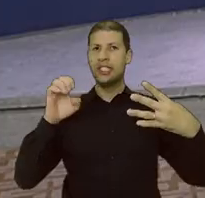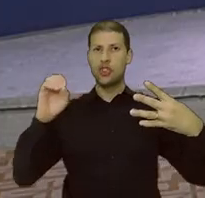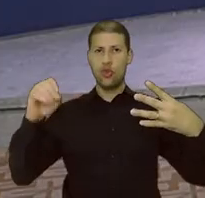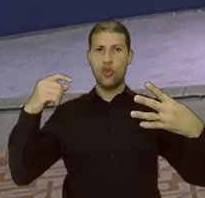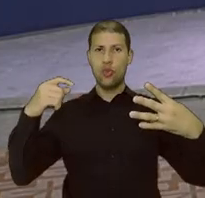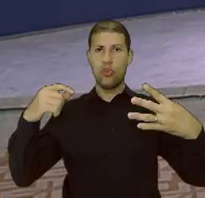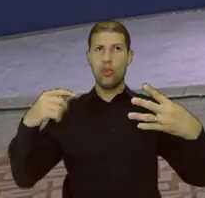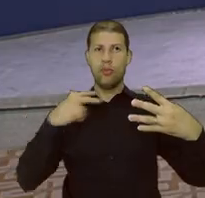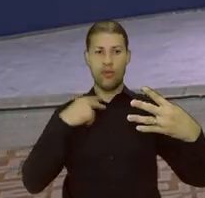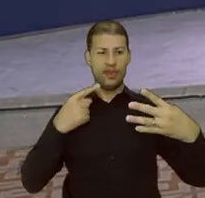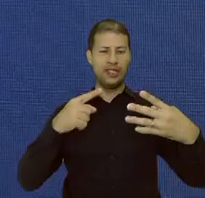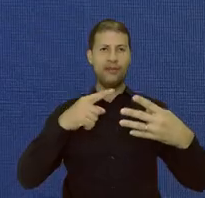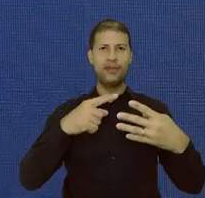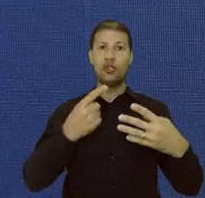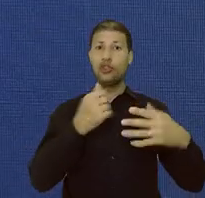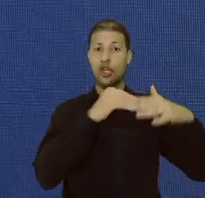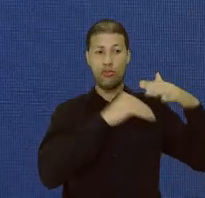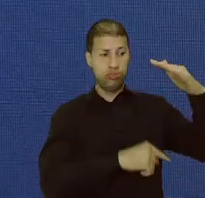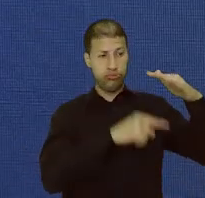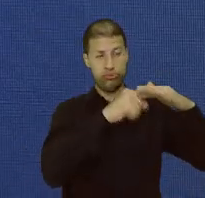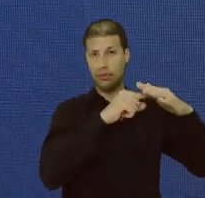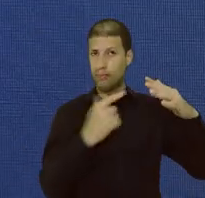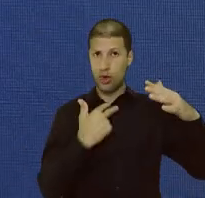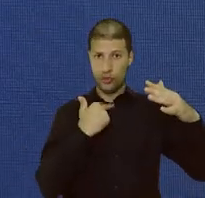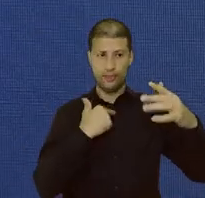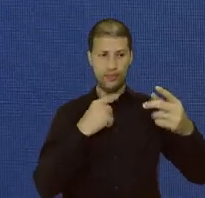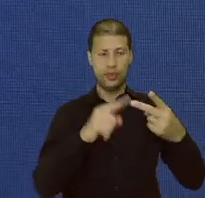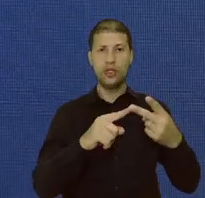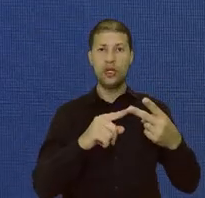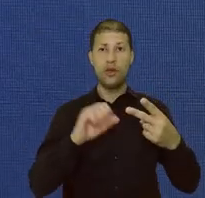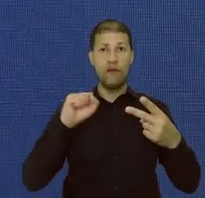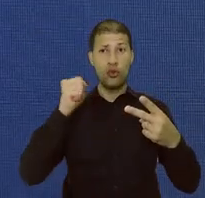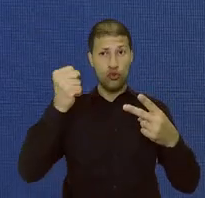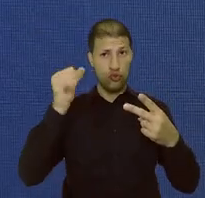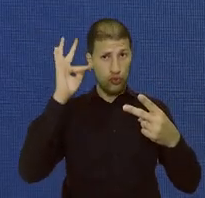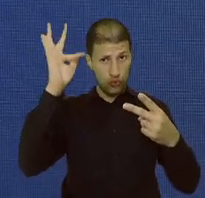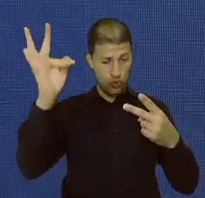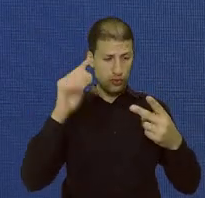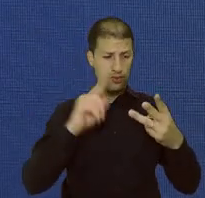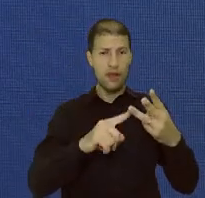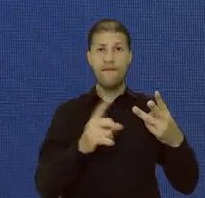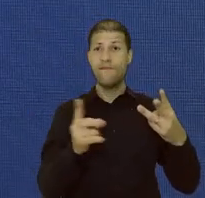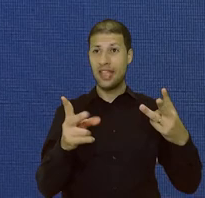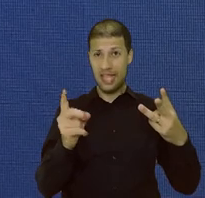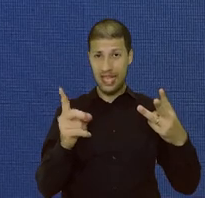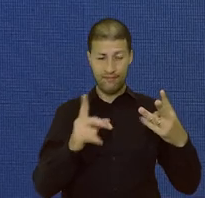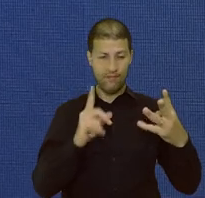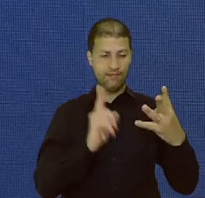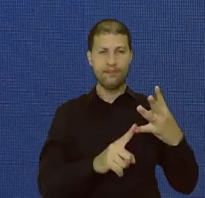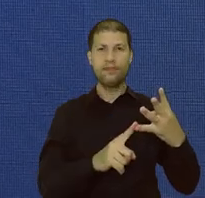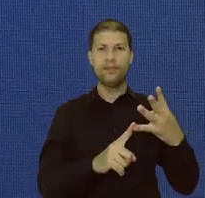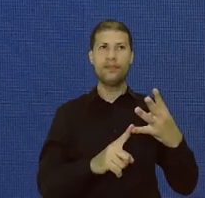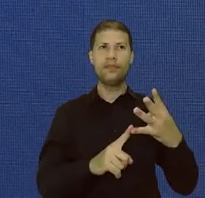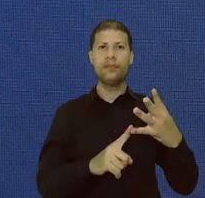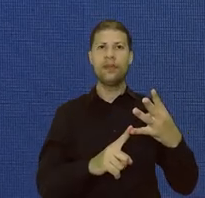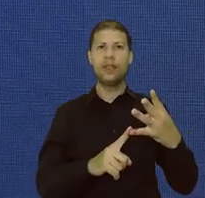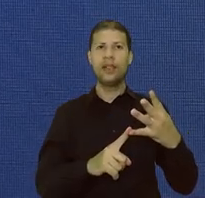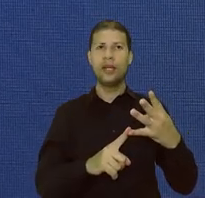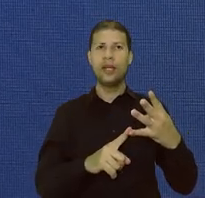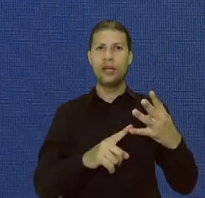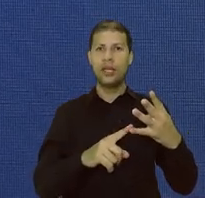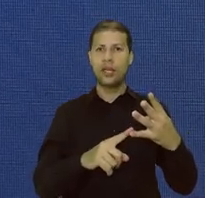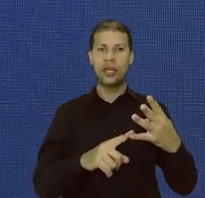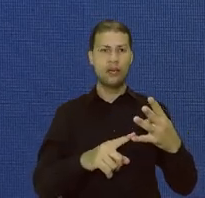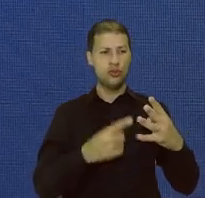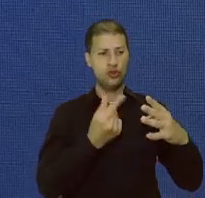o cacho fortalecer lá a cultura vender né e enfim mas com certeza preservar a caixa